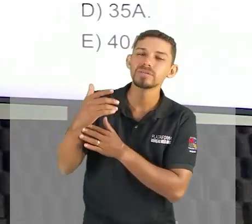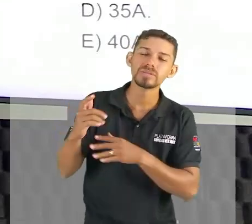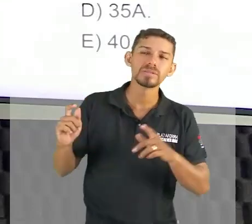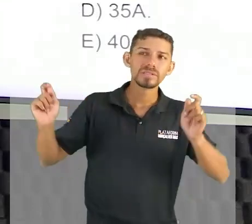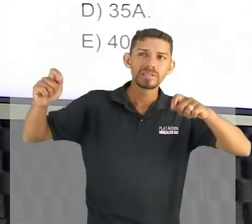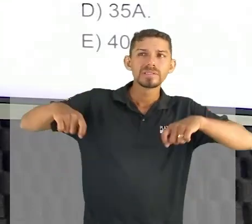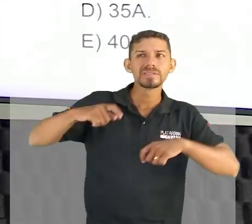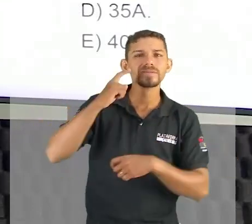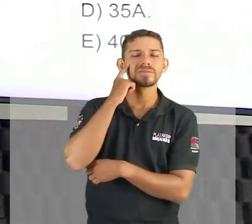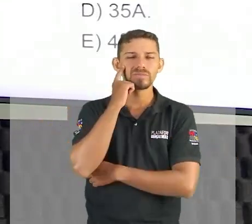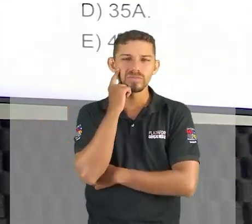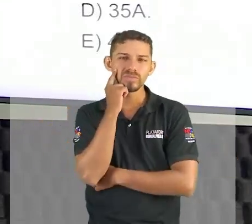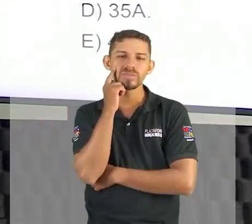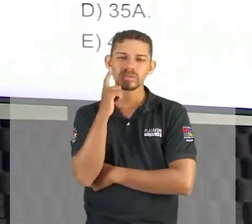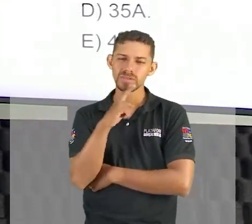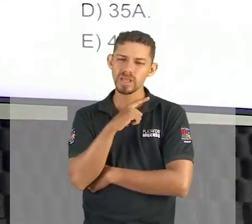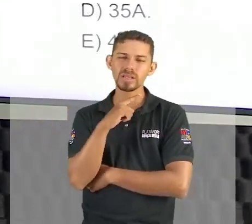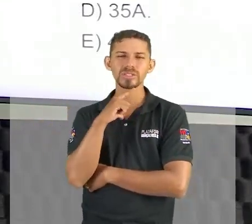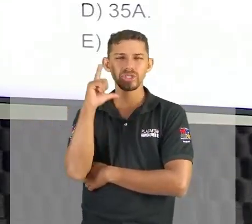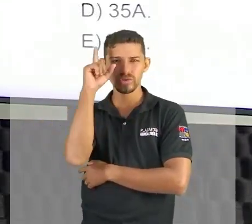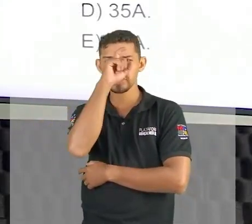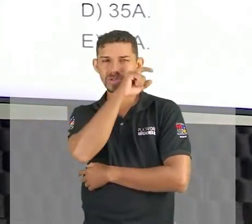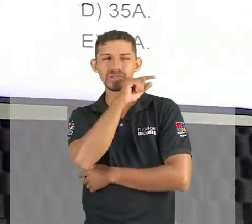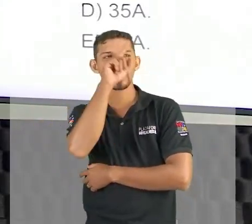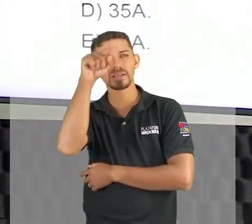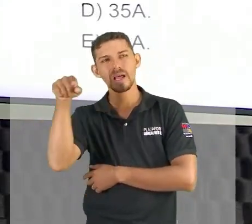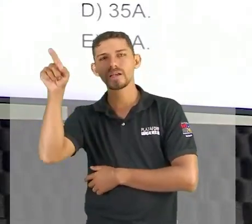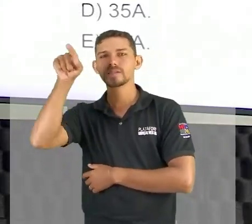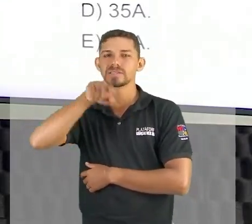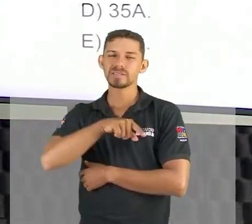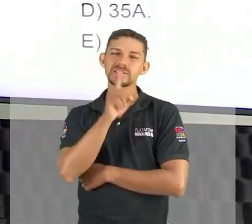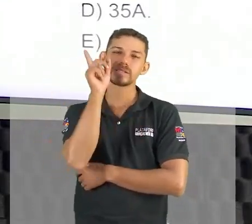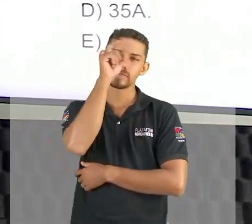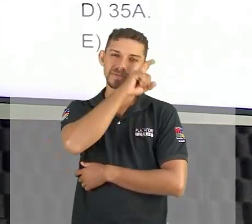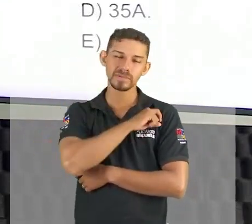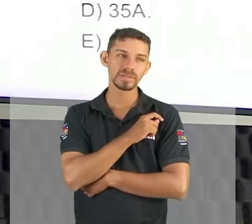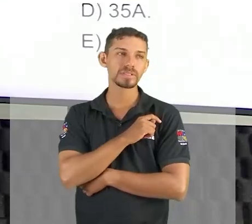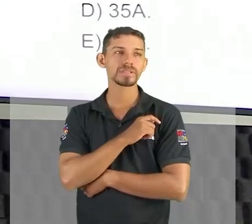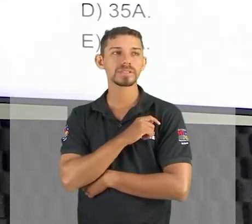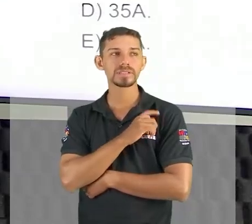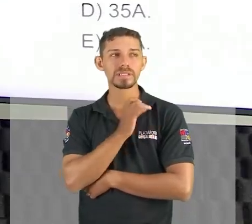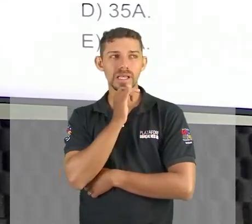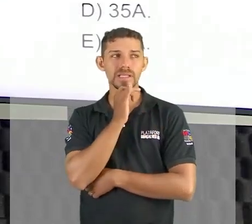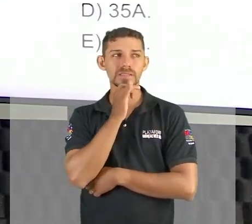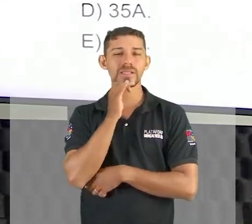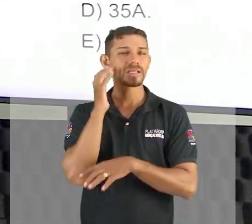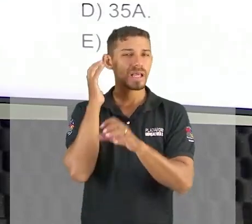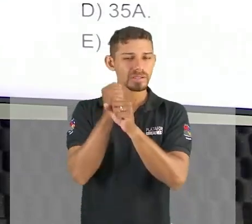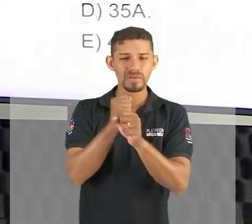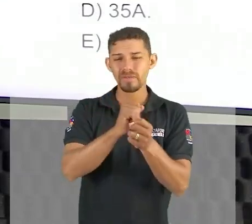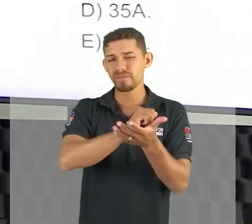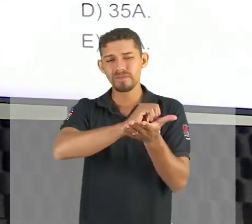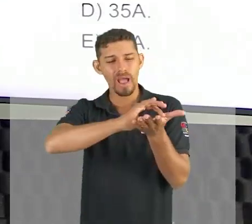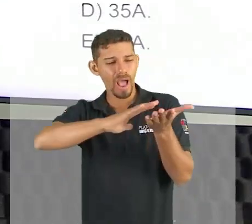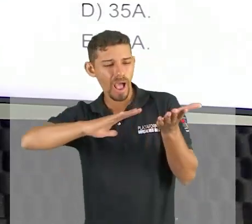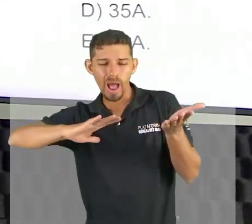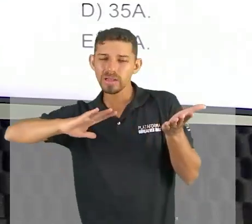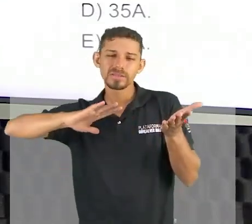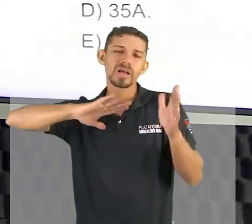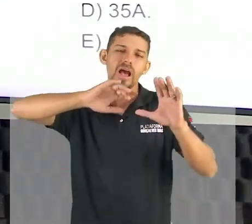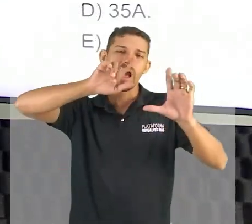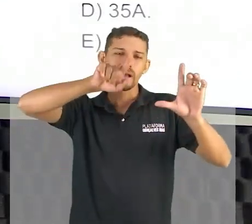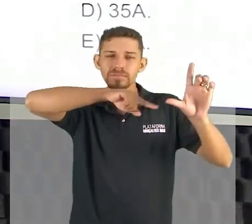ter ter tido muita dificuldade em regra de três nós fizemos tantos exercícios com regra de